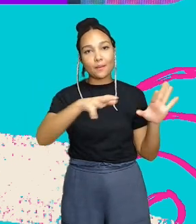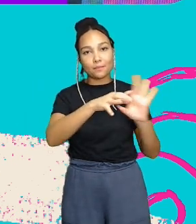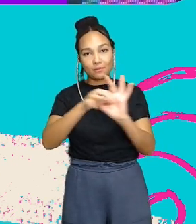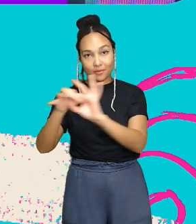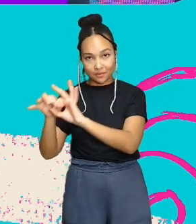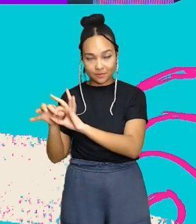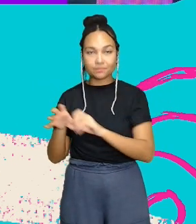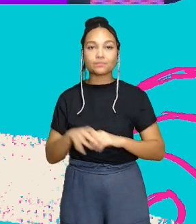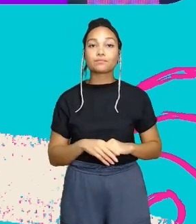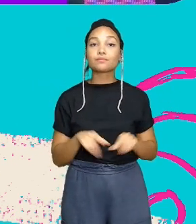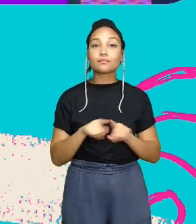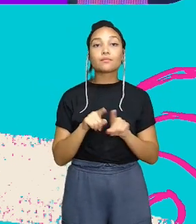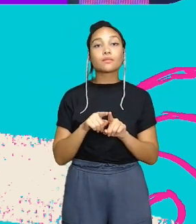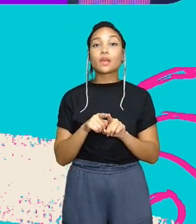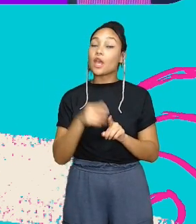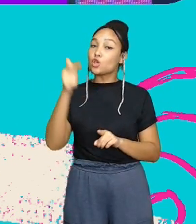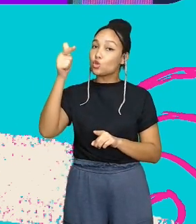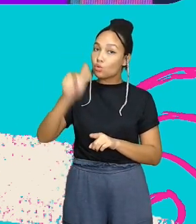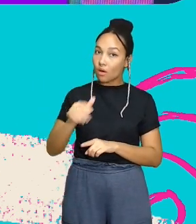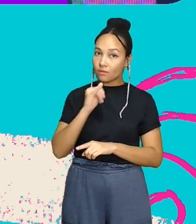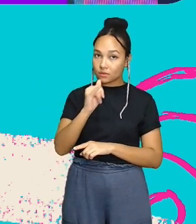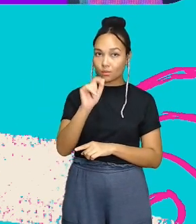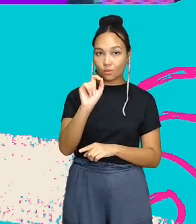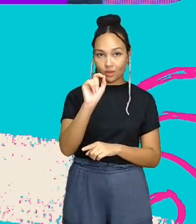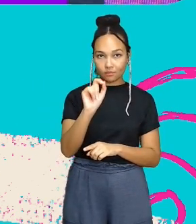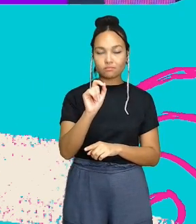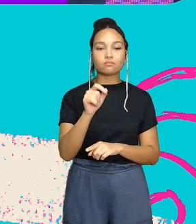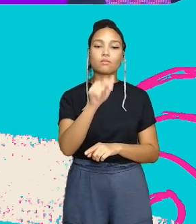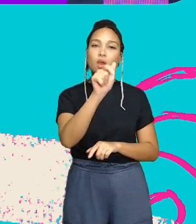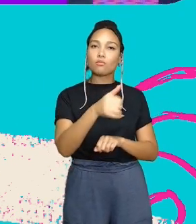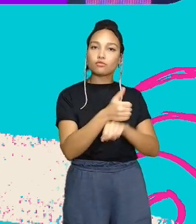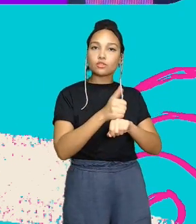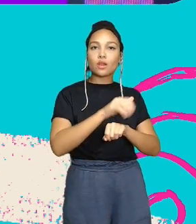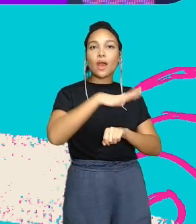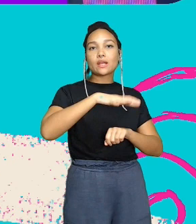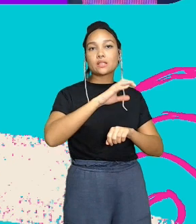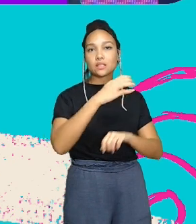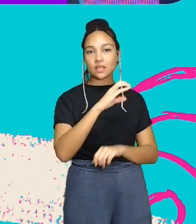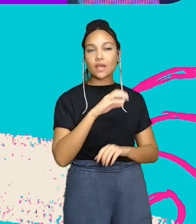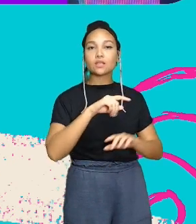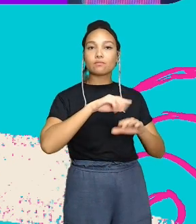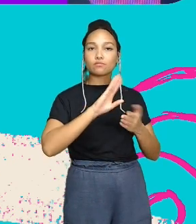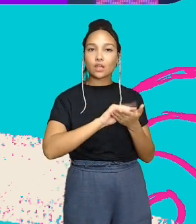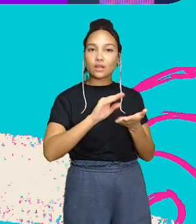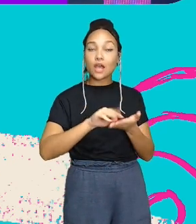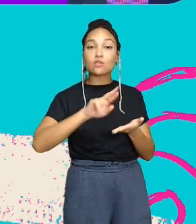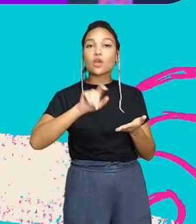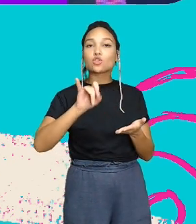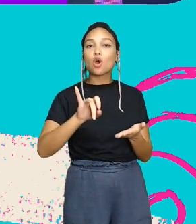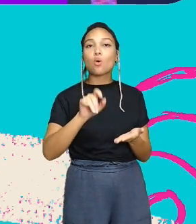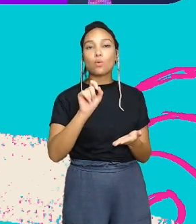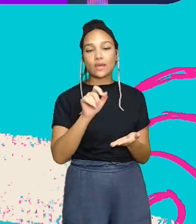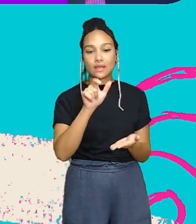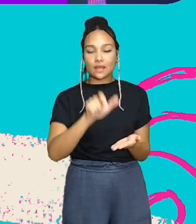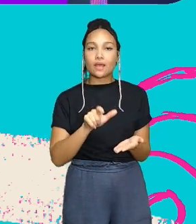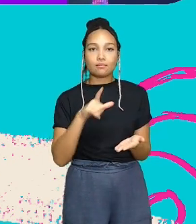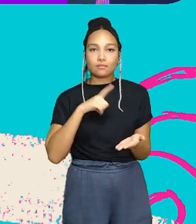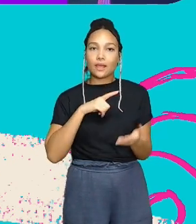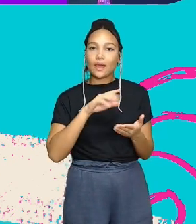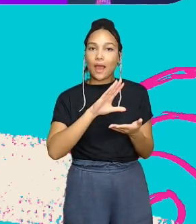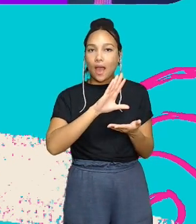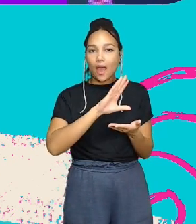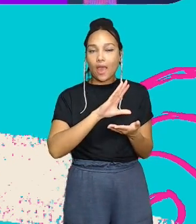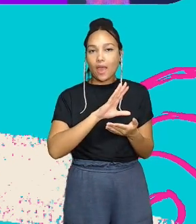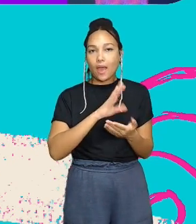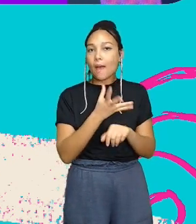a gente reforça mais uma vez, o profissional de ciências de dados não é aquele que tenha somente as habilidades técnicas.